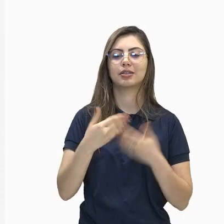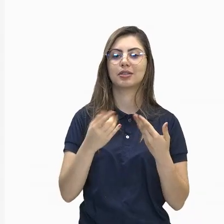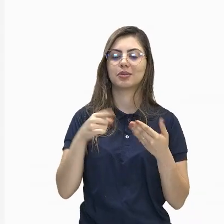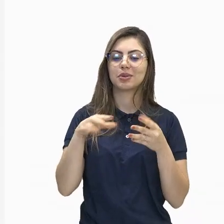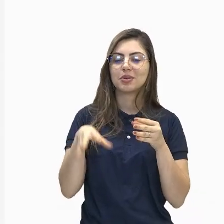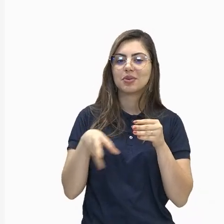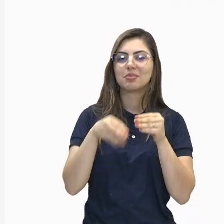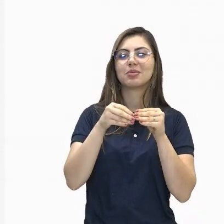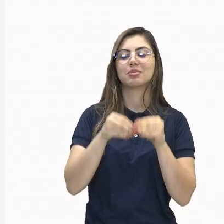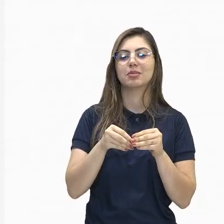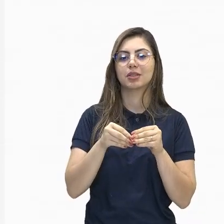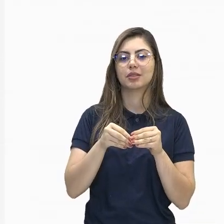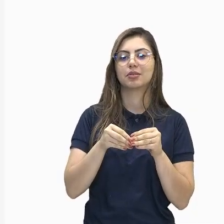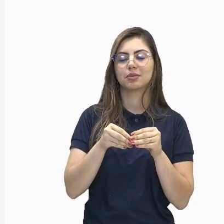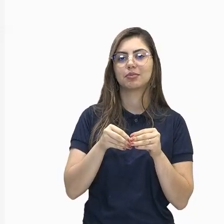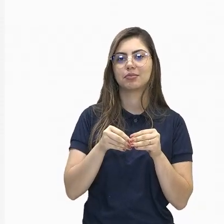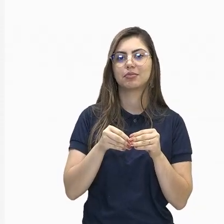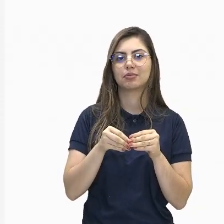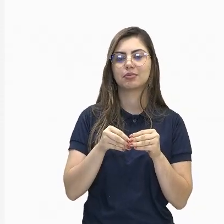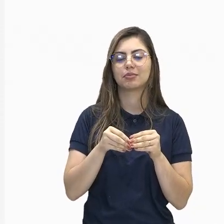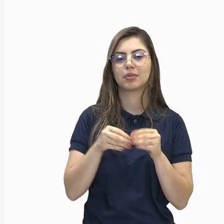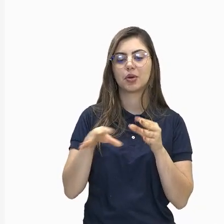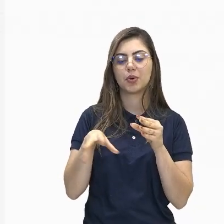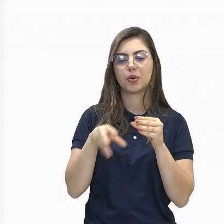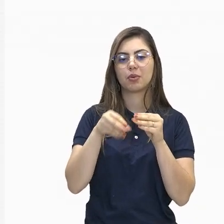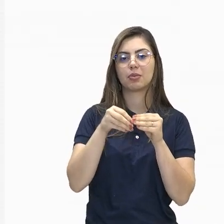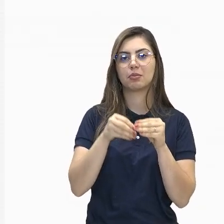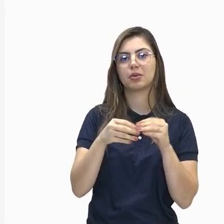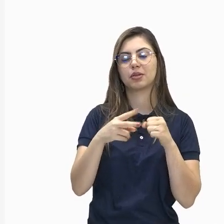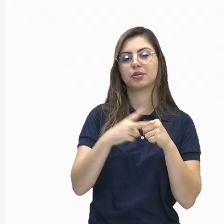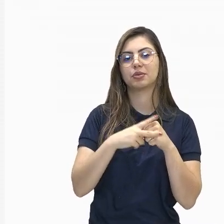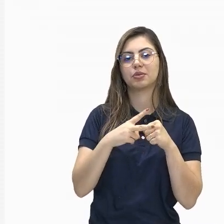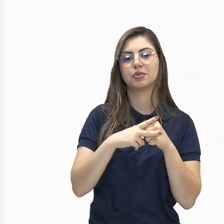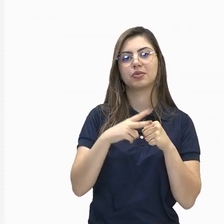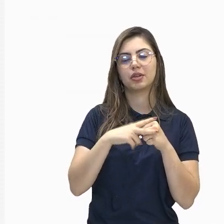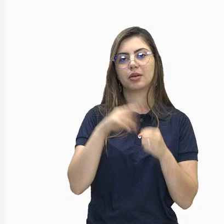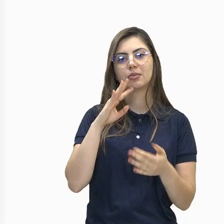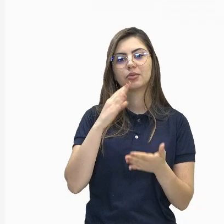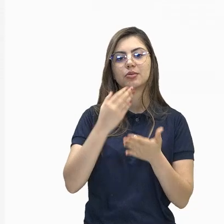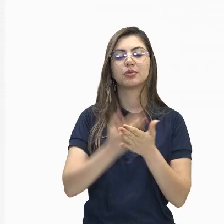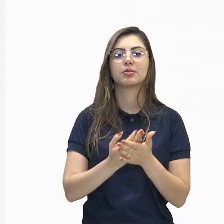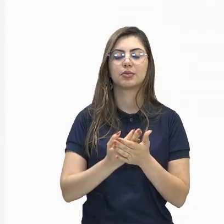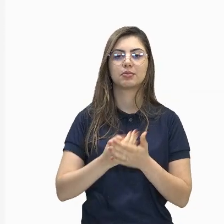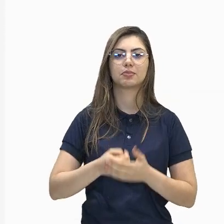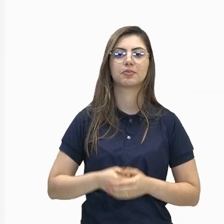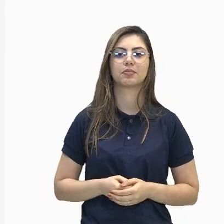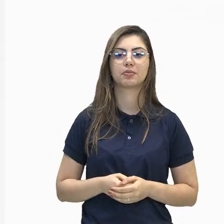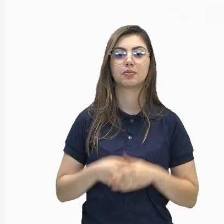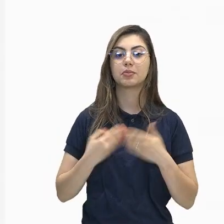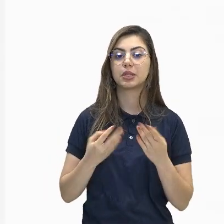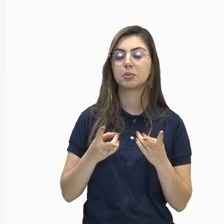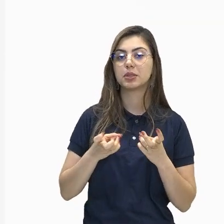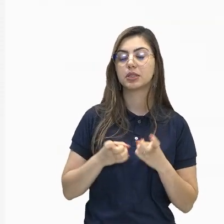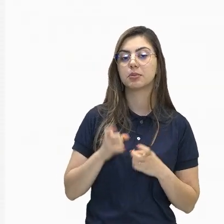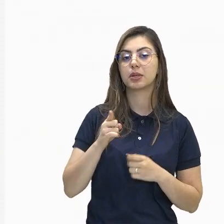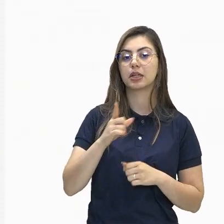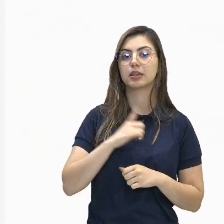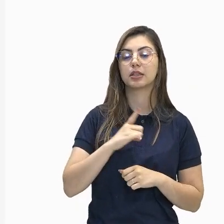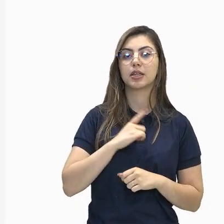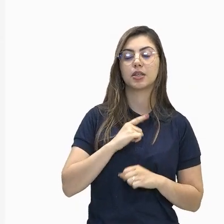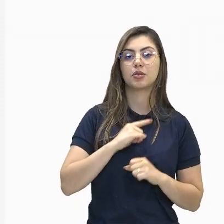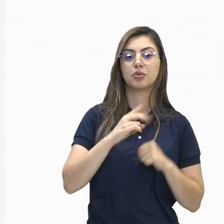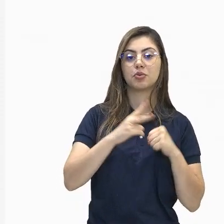que em seus amigos é o complemento do verbo confiar. E percebo que entre o verbo